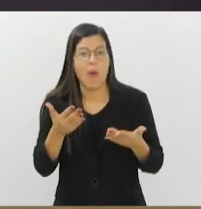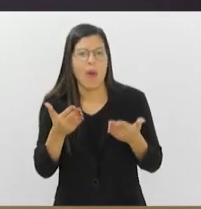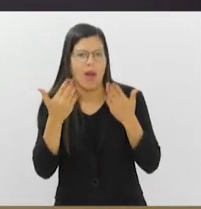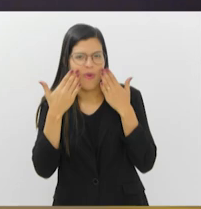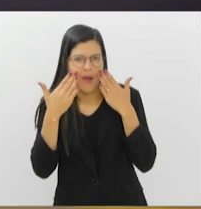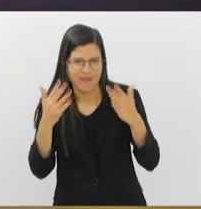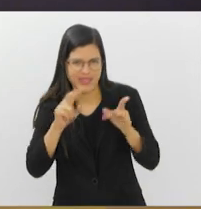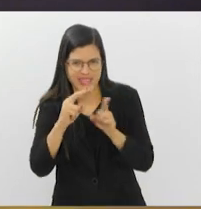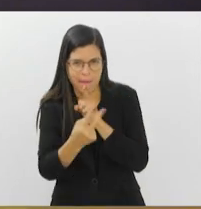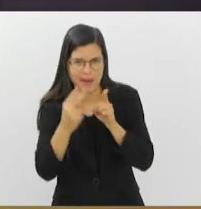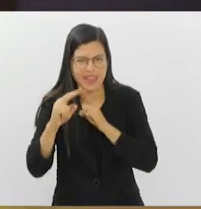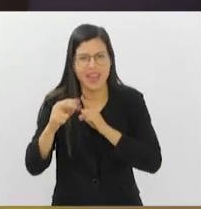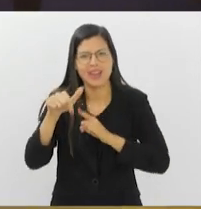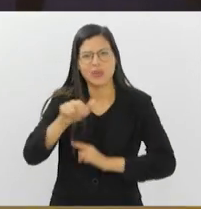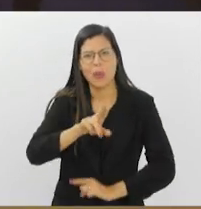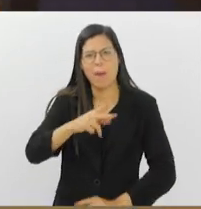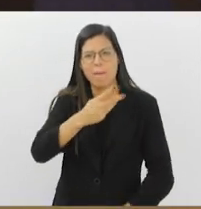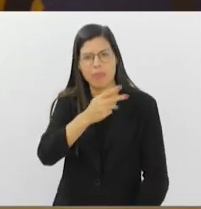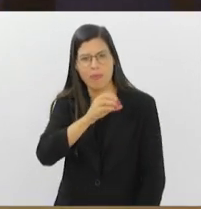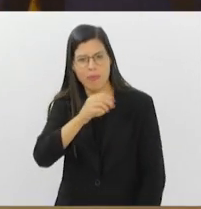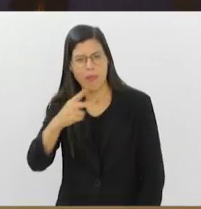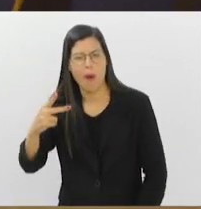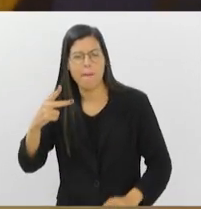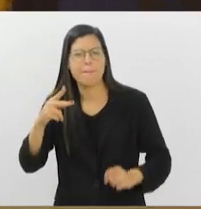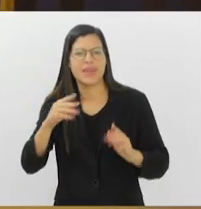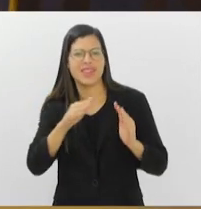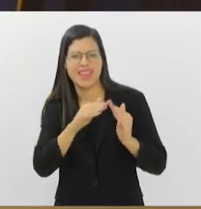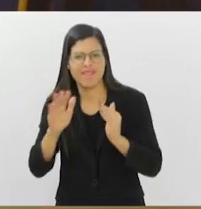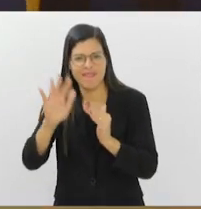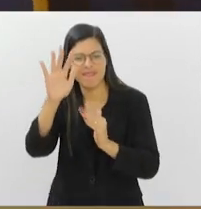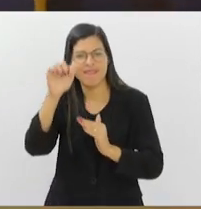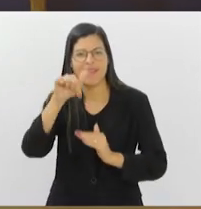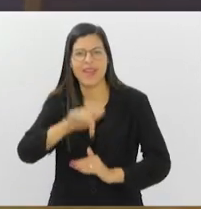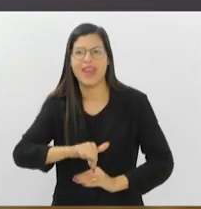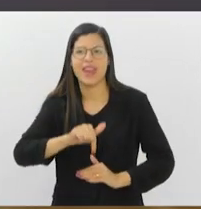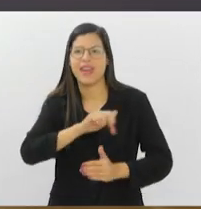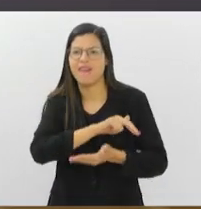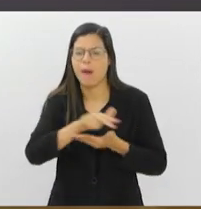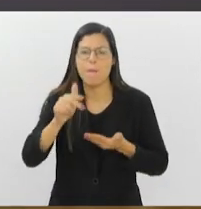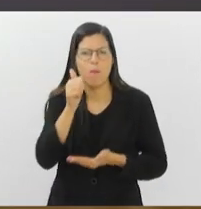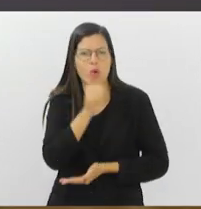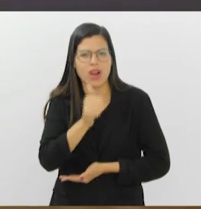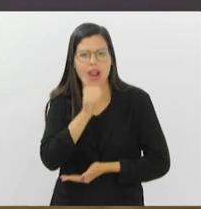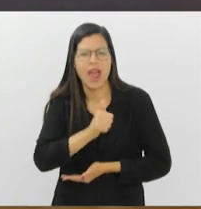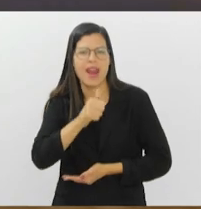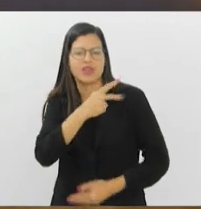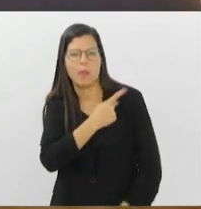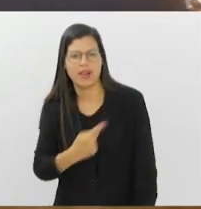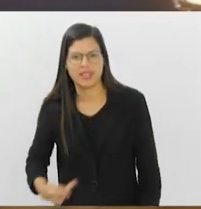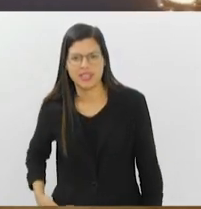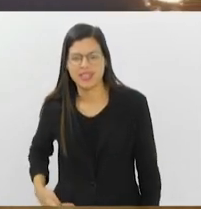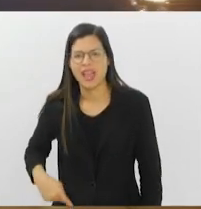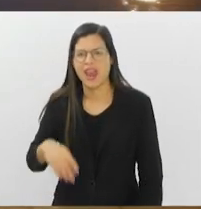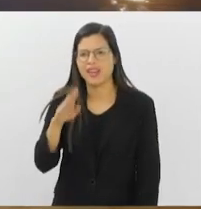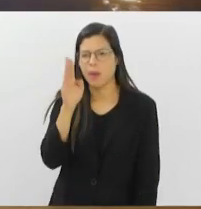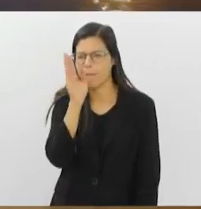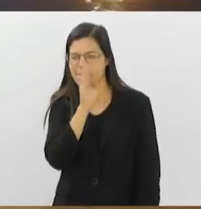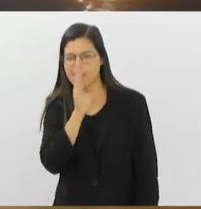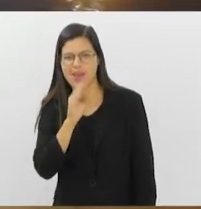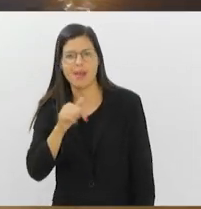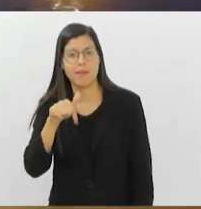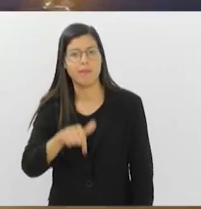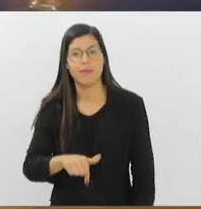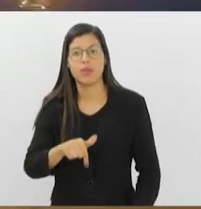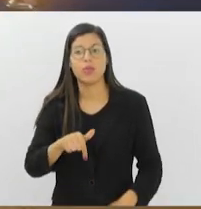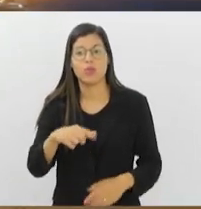pop da favela e suas telas retratando onças vacas galos bêbados mulheres e presidentes foram parar em coleções de arte no